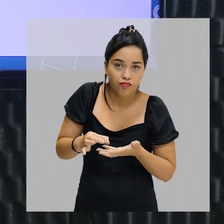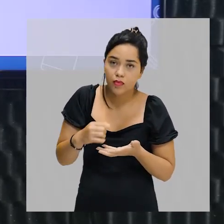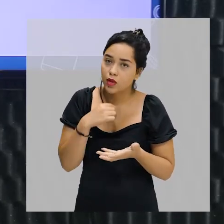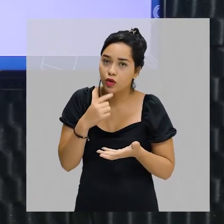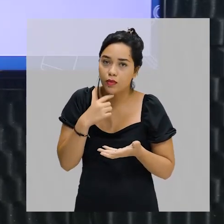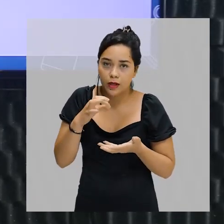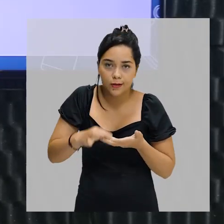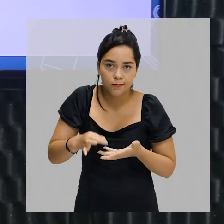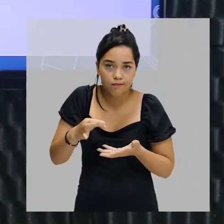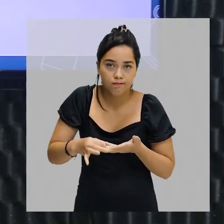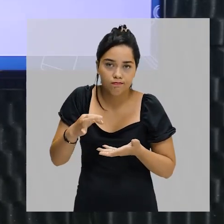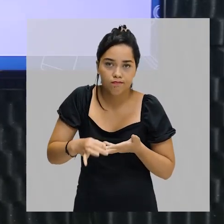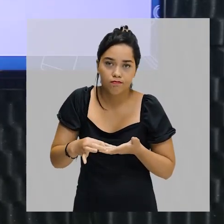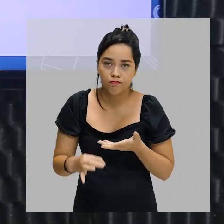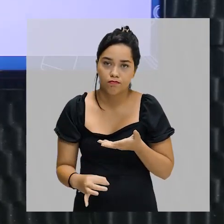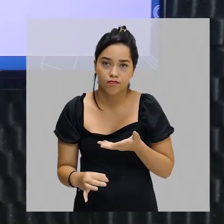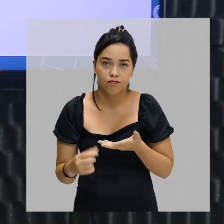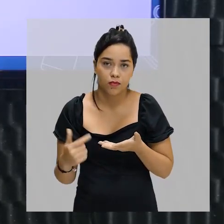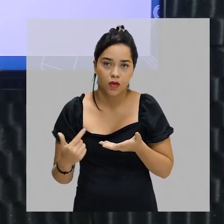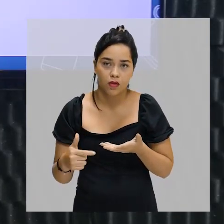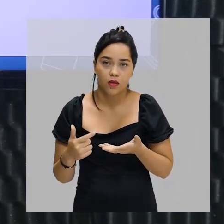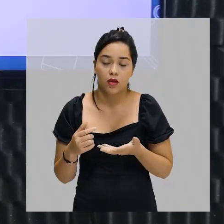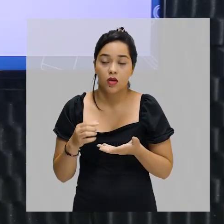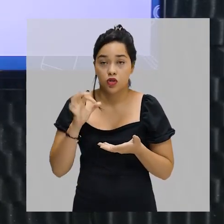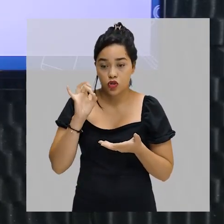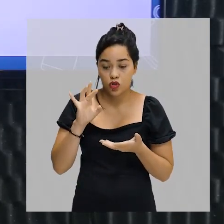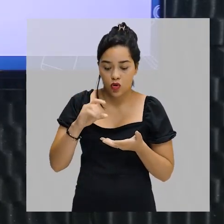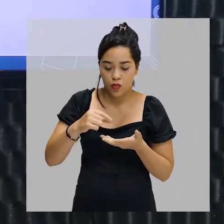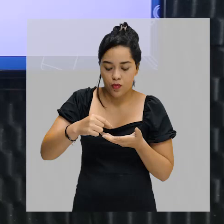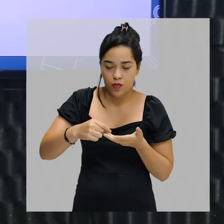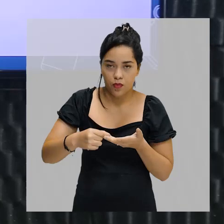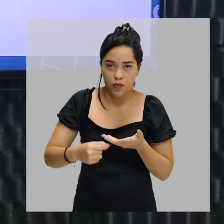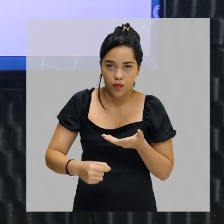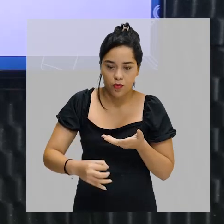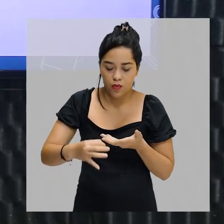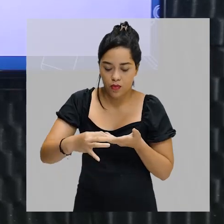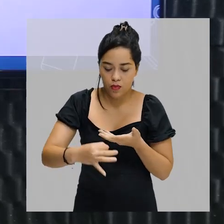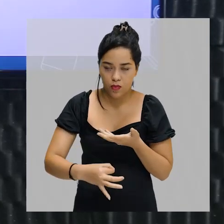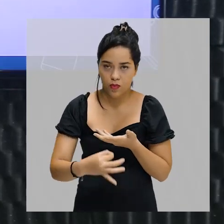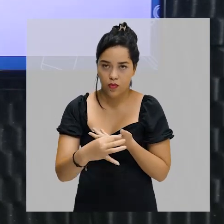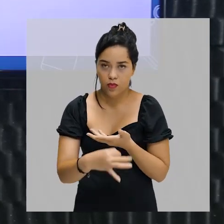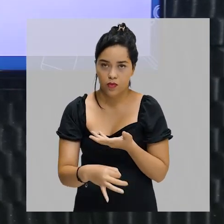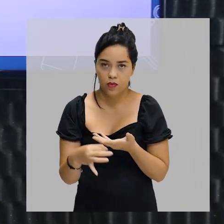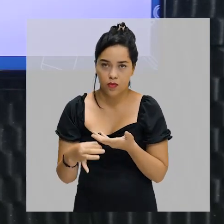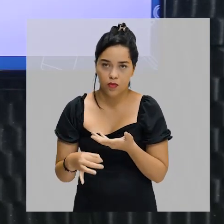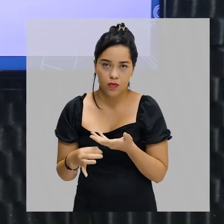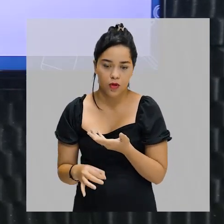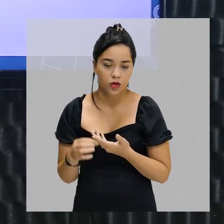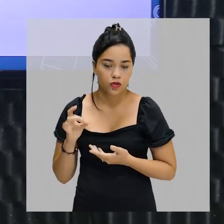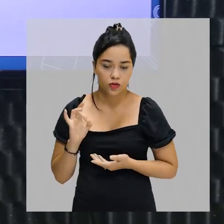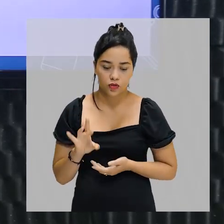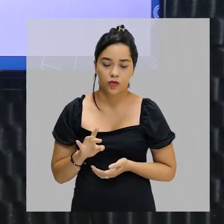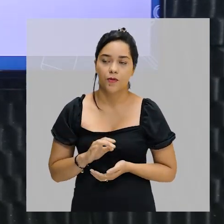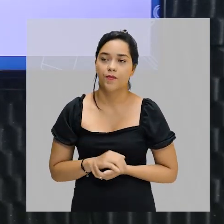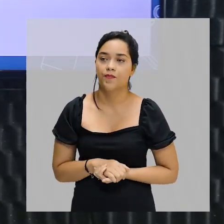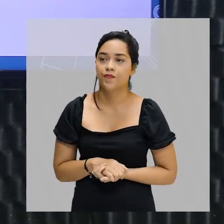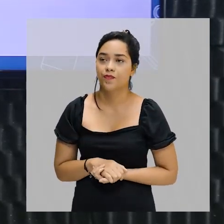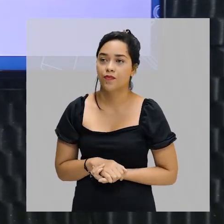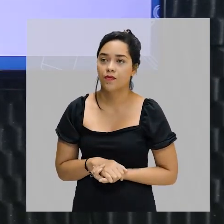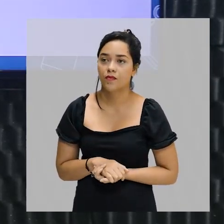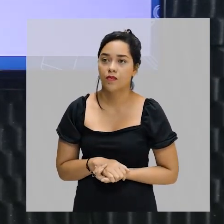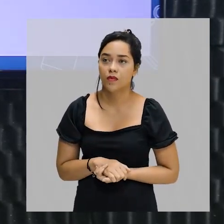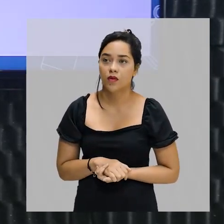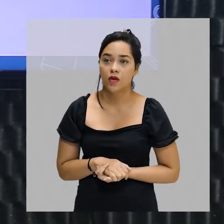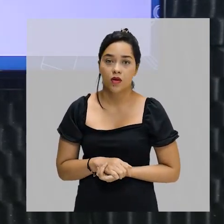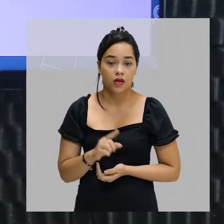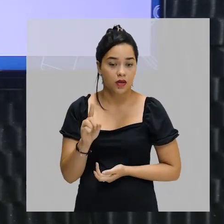que passa é o urânio 235. É o urânio rico, né? O enriquecido. E o que